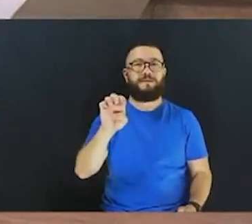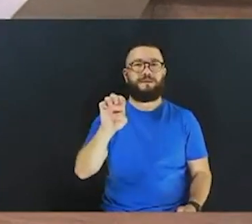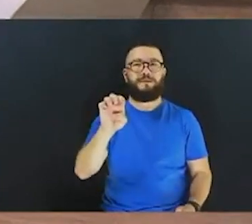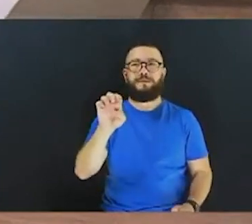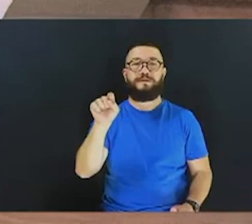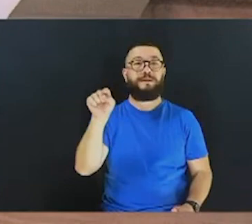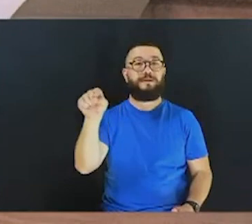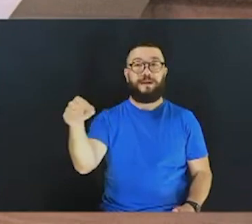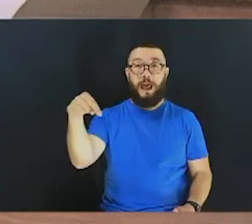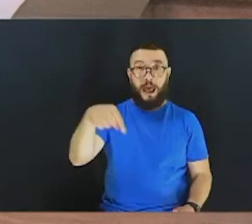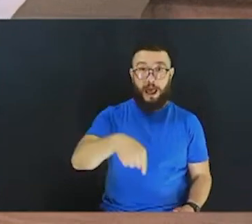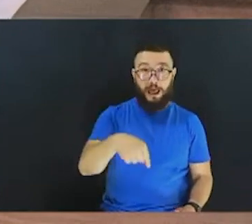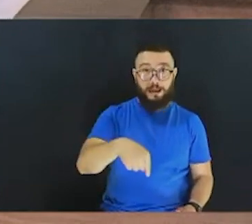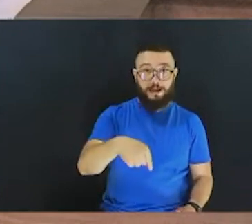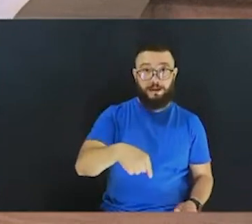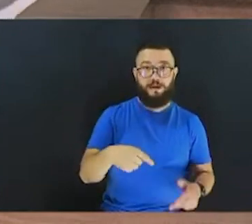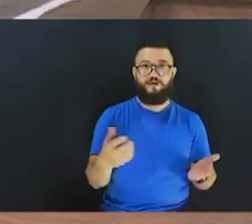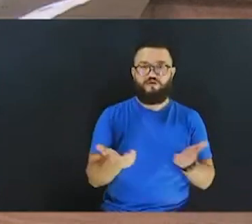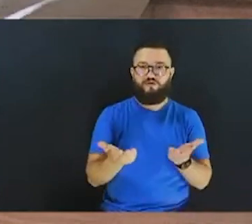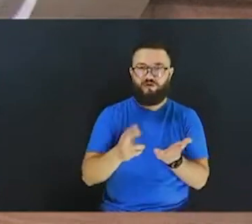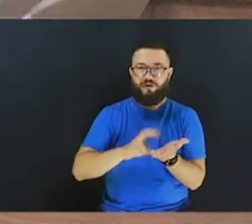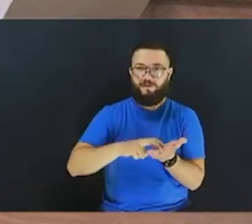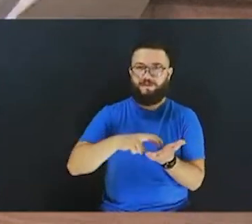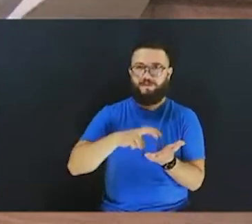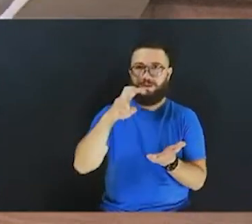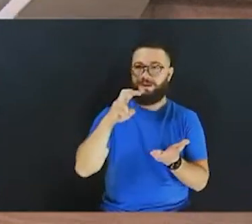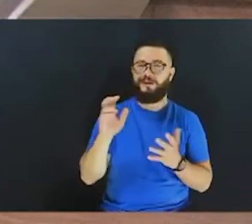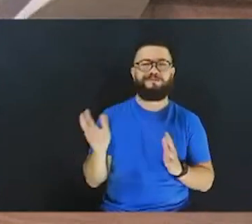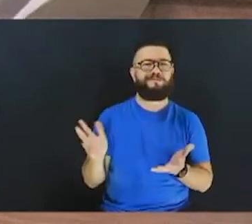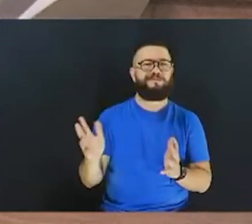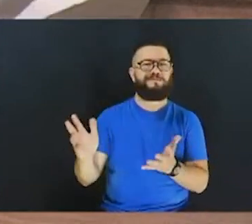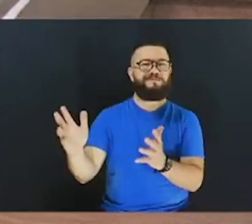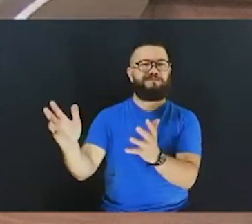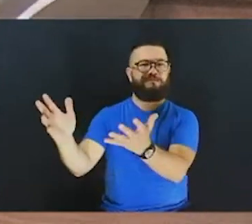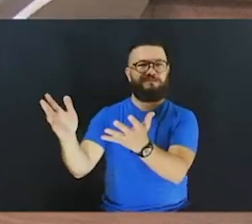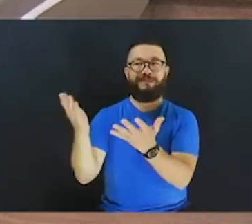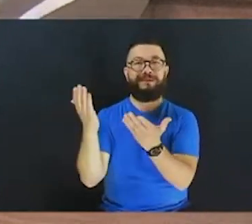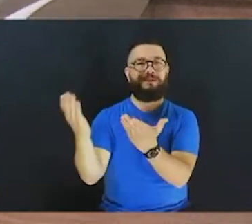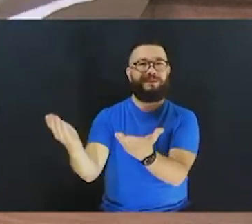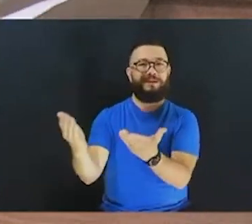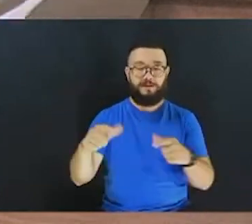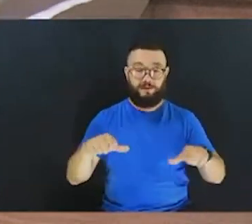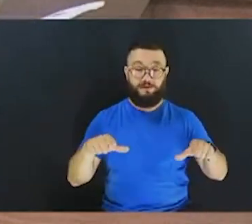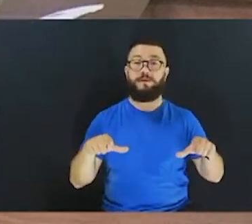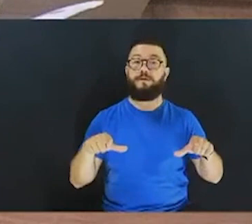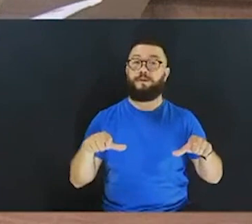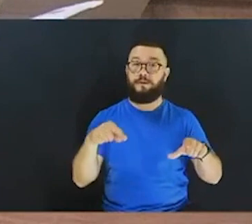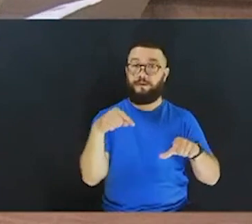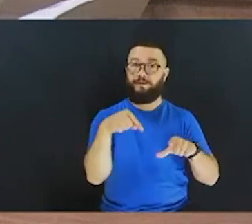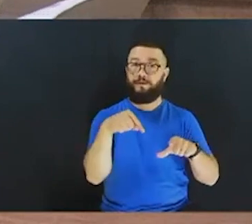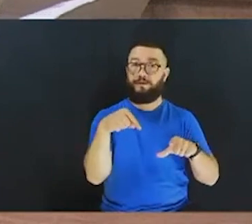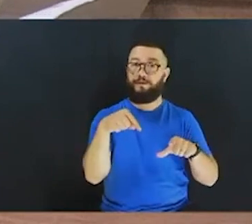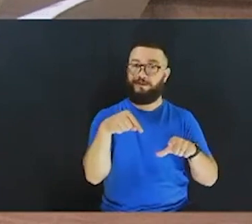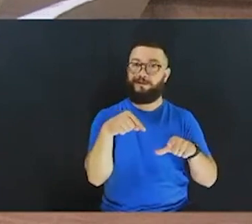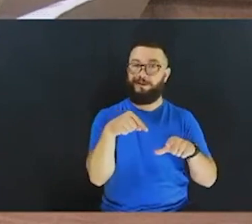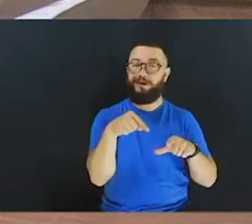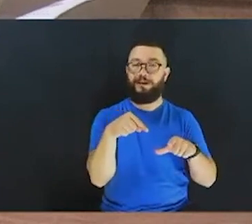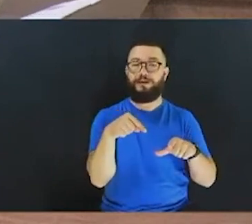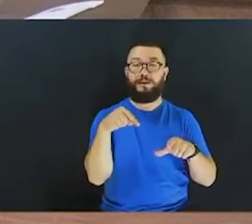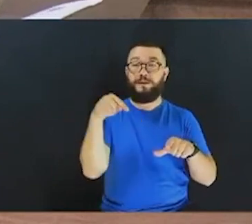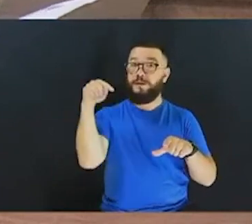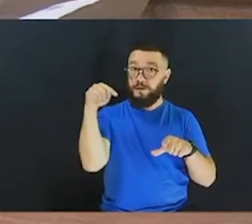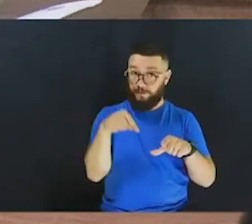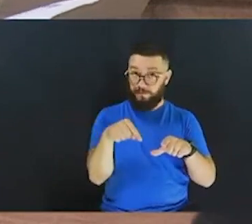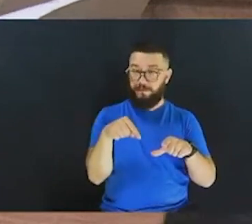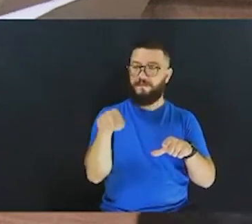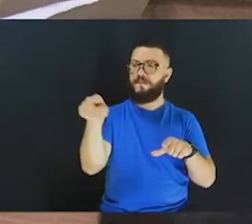para receber, né, uma homenagem de aplausos dessa casa, esse grupo que